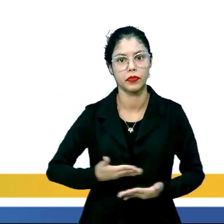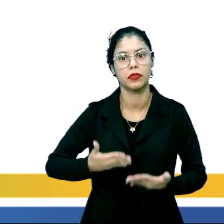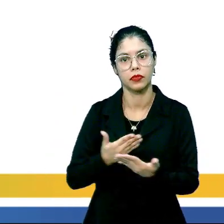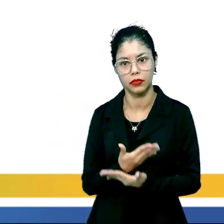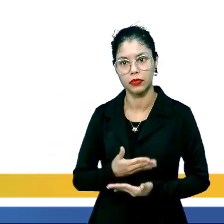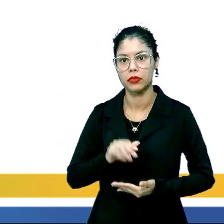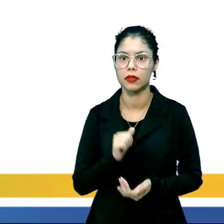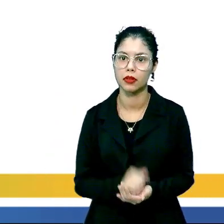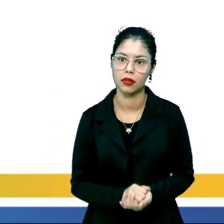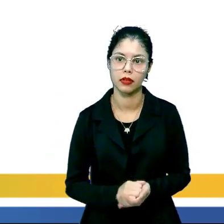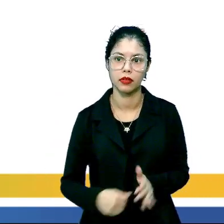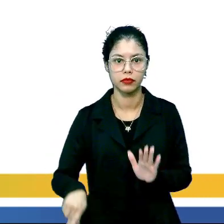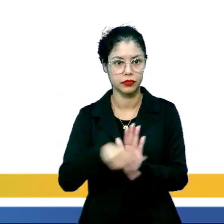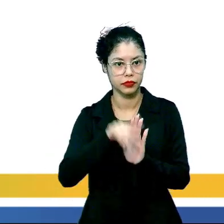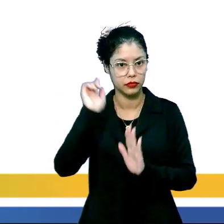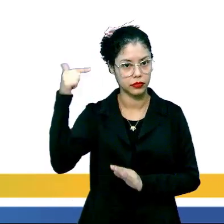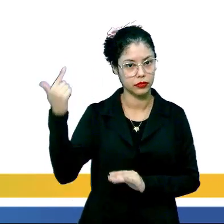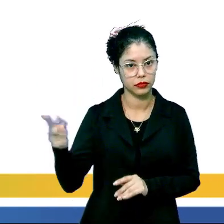forças